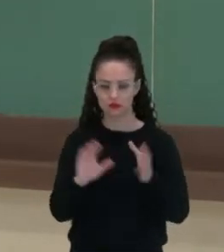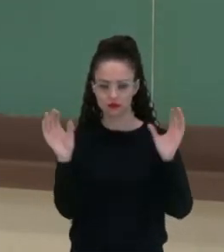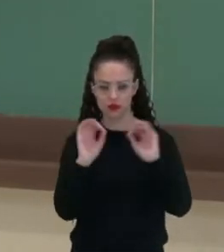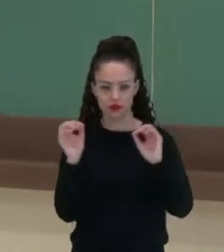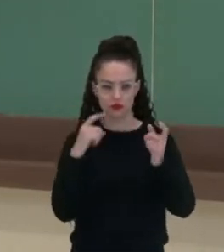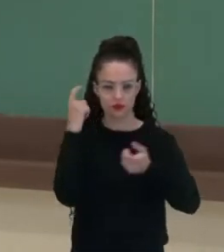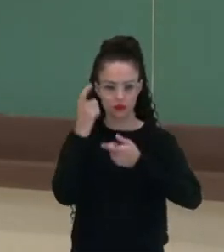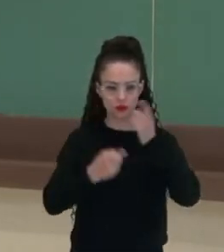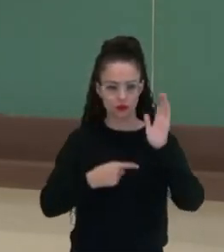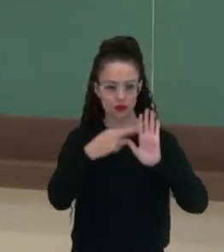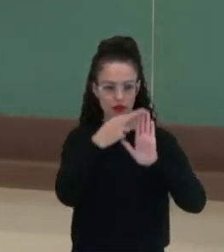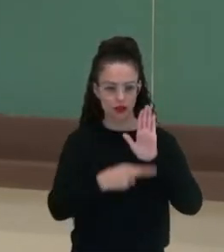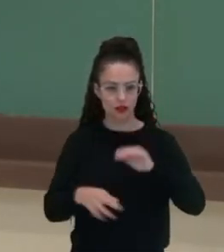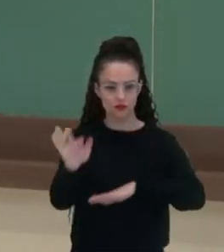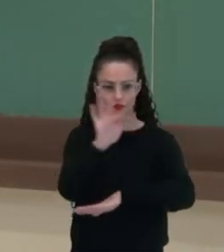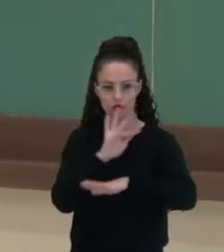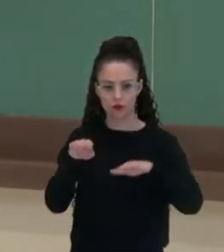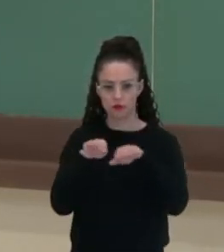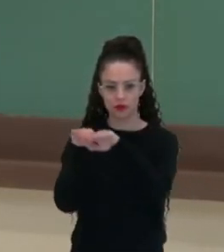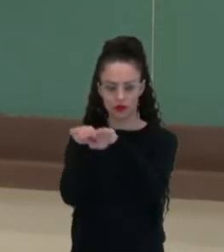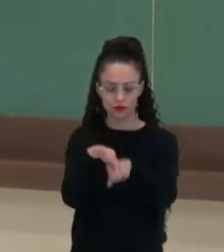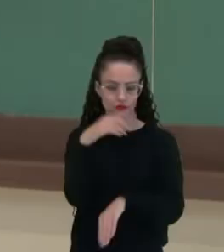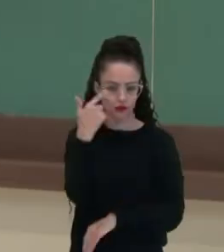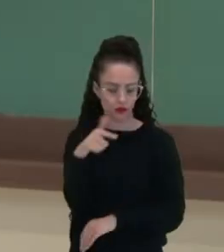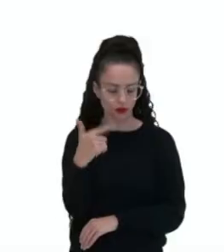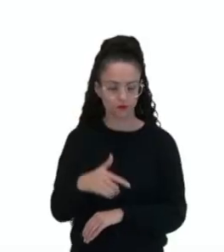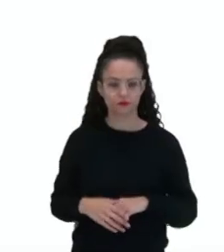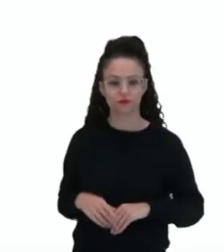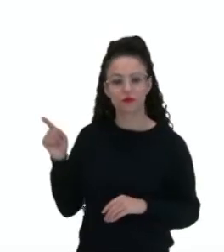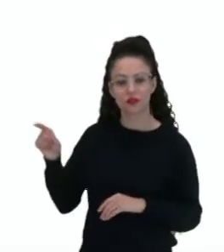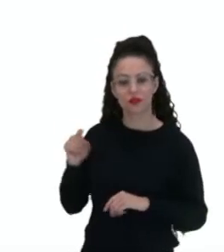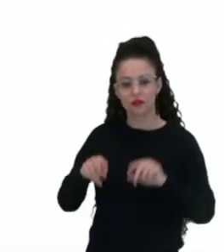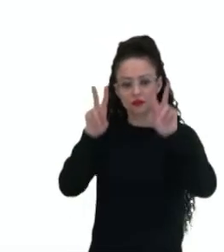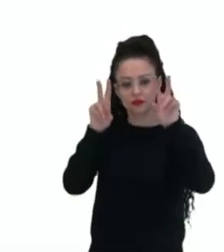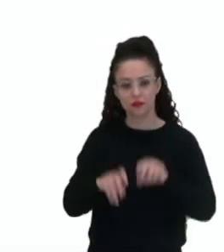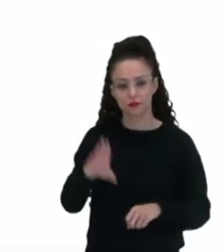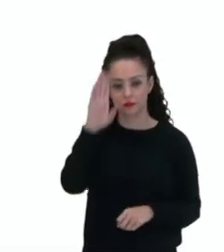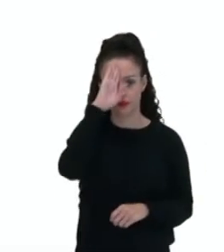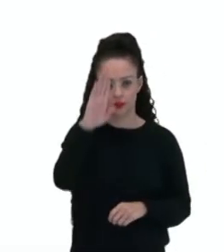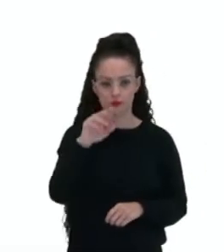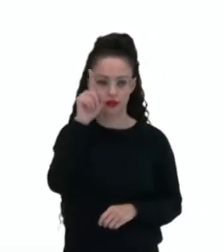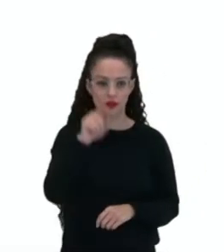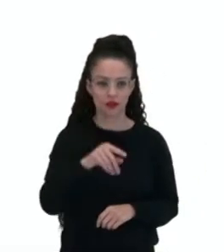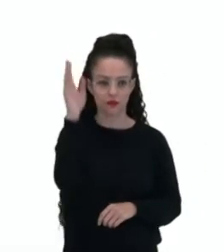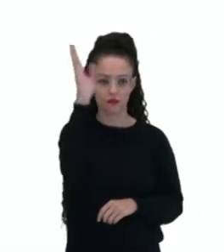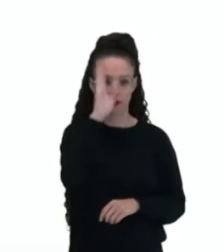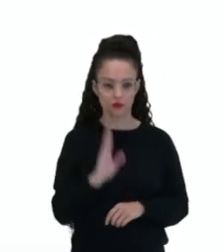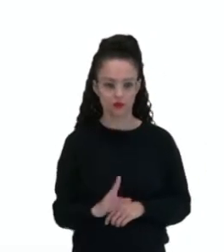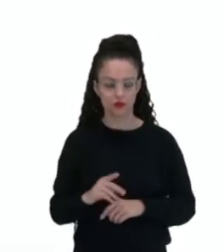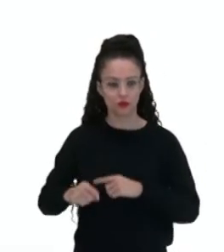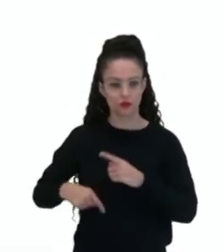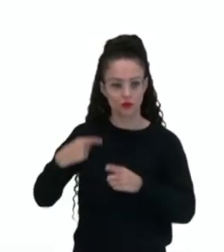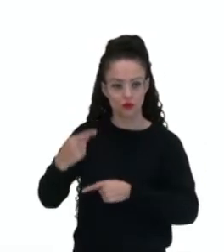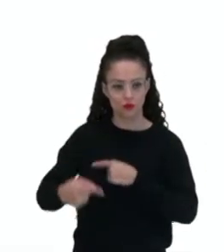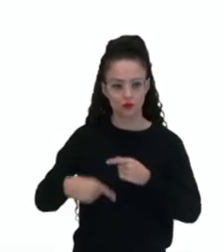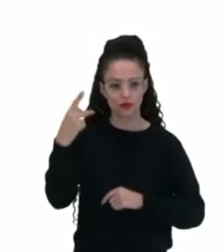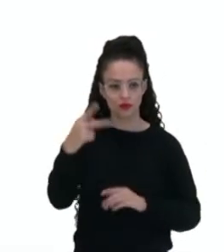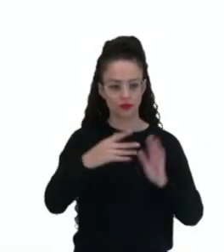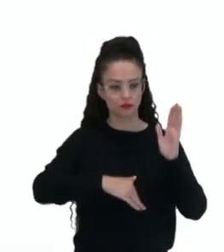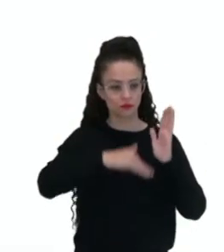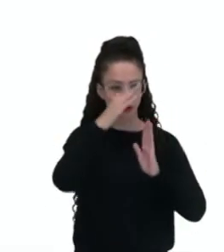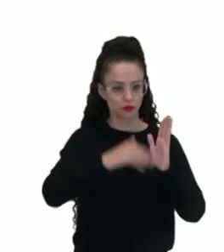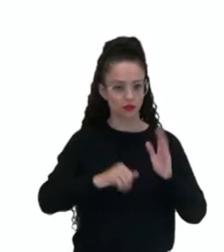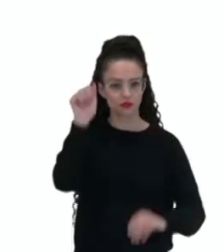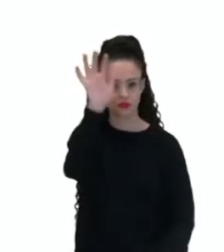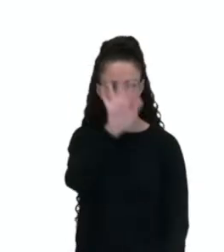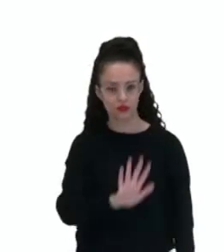com regras formais e padrões. Então, com uma temática predominante, né, mente brasileira, reproduziu em sua obra a paisagem nacional